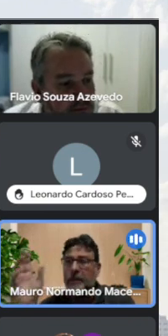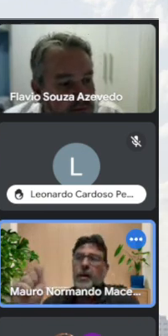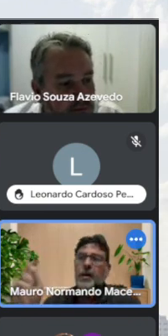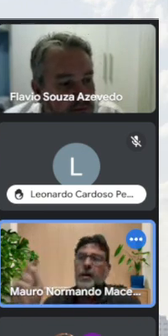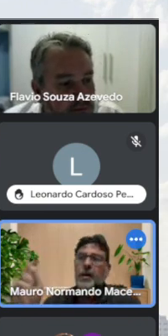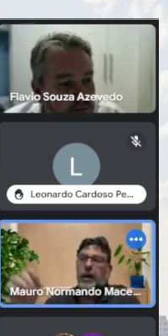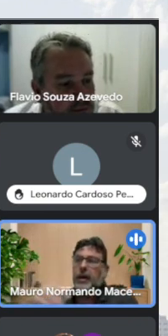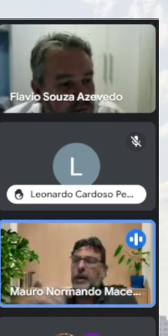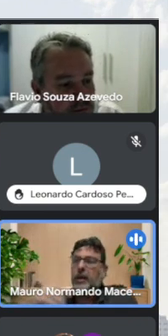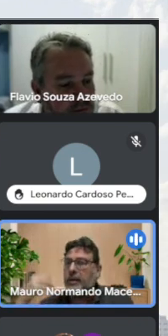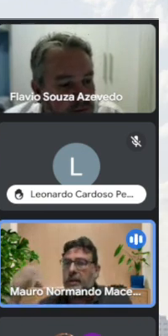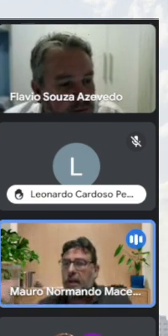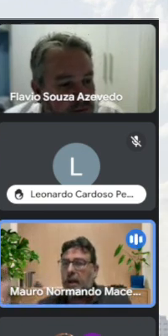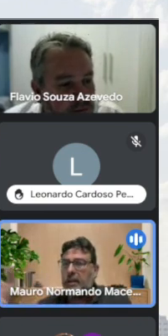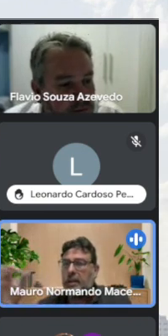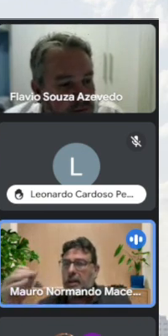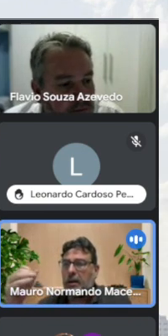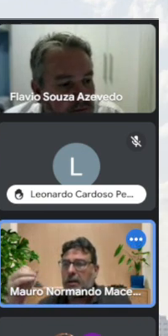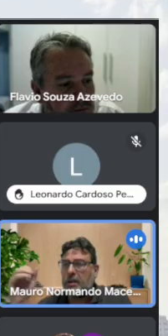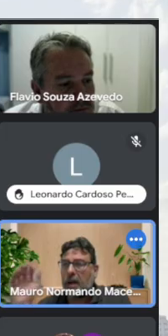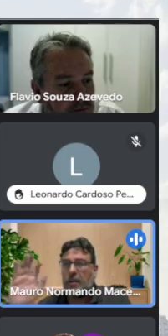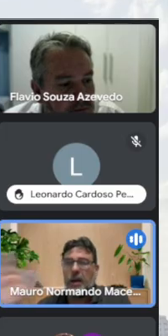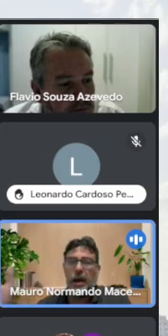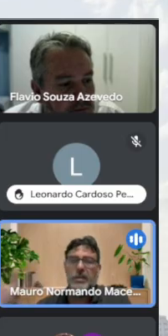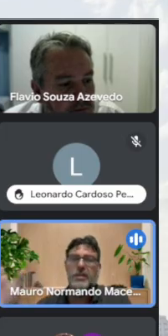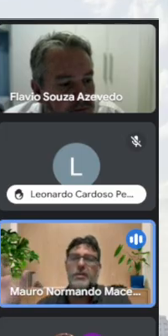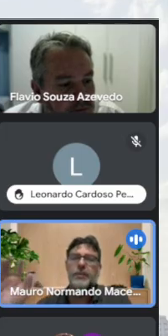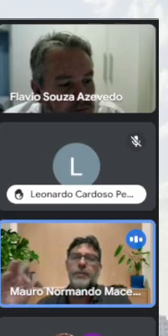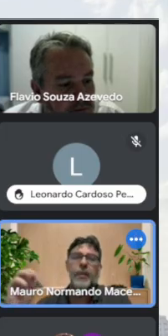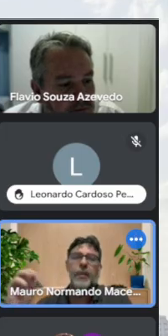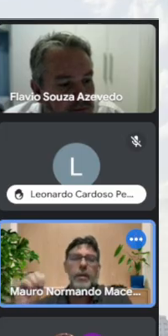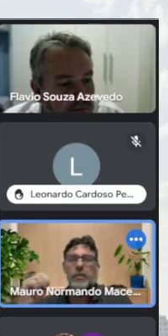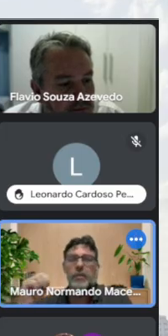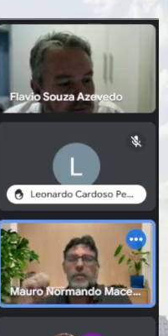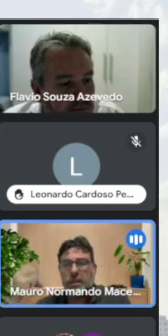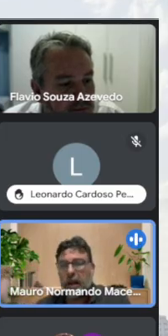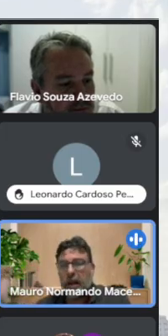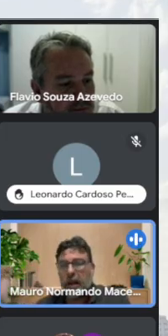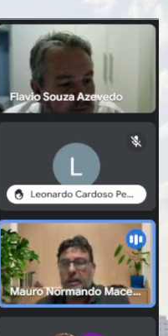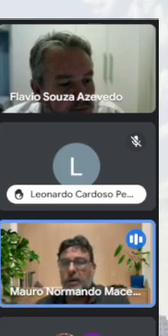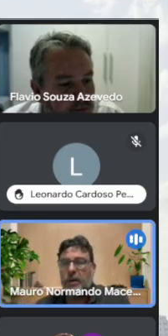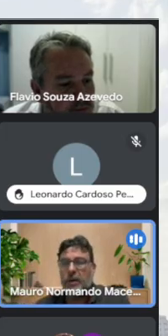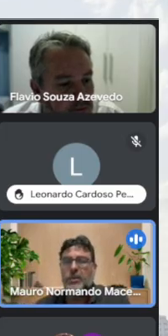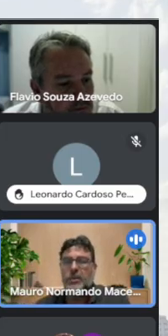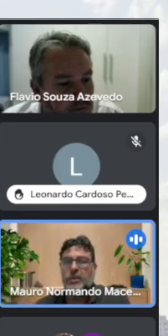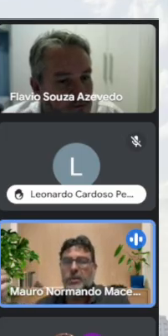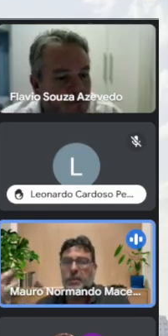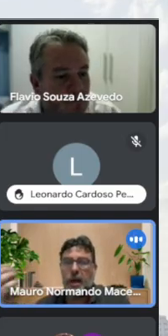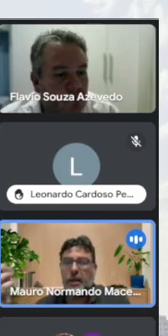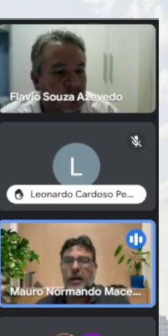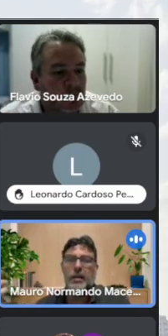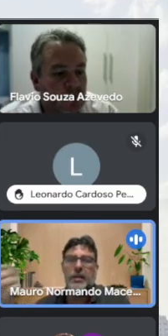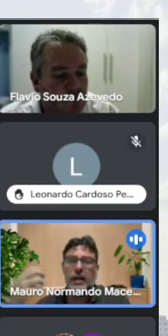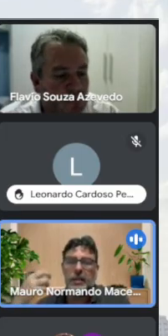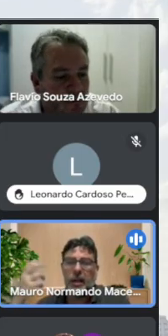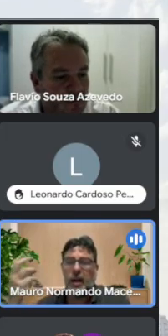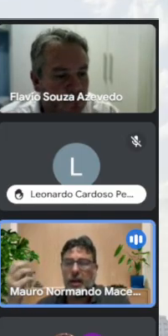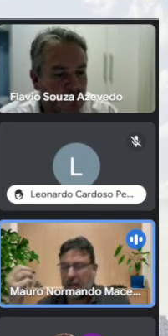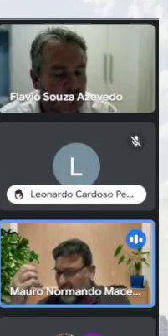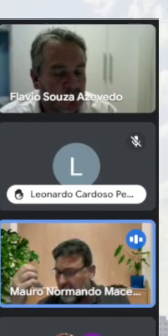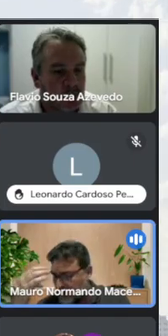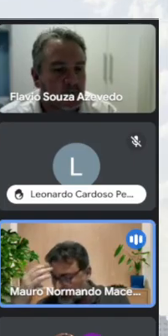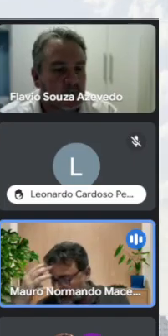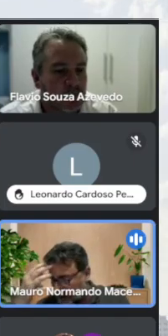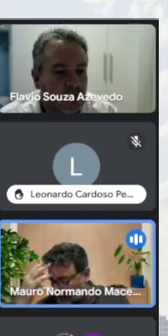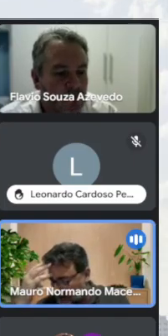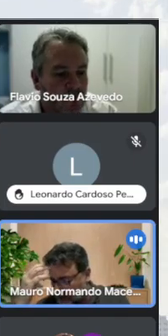quem é assim, né? Que a gente que já conhece, mas essas informações detalhadas, elas